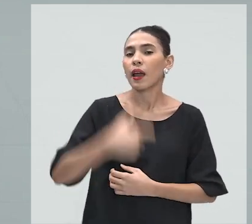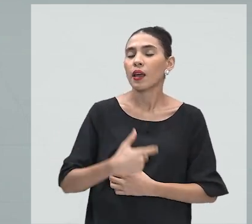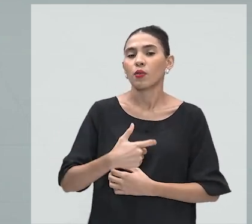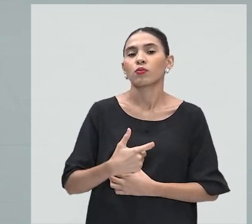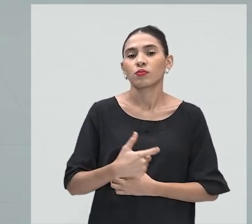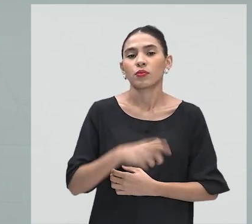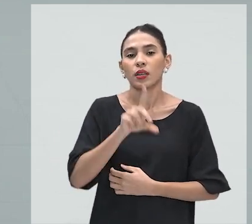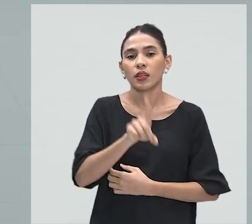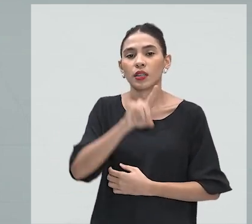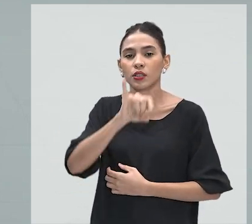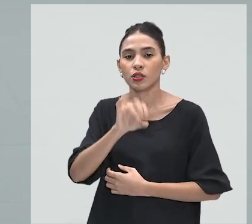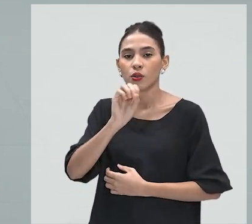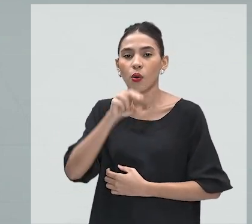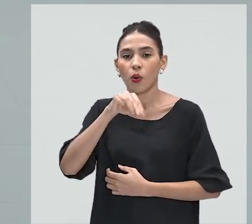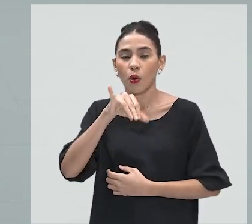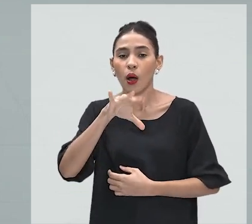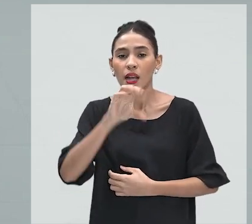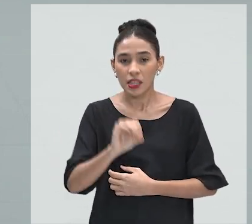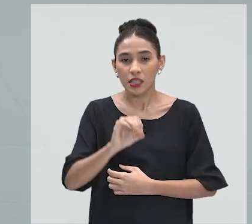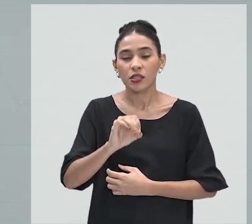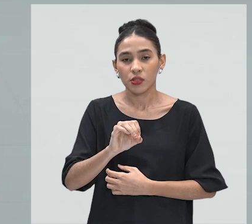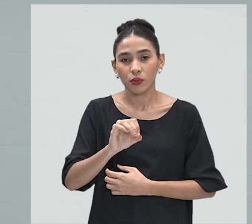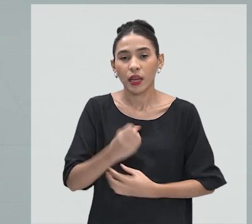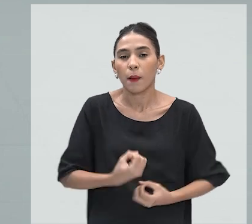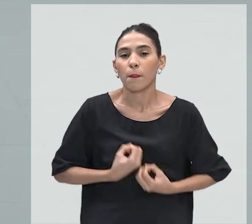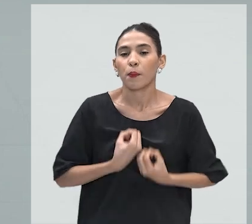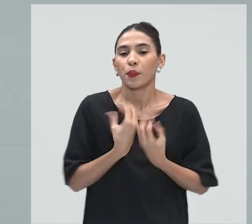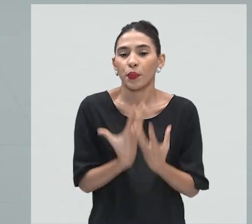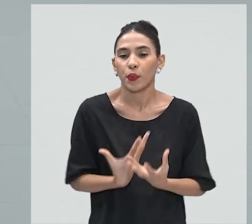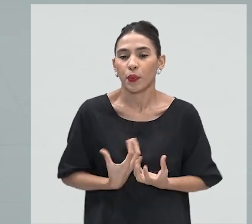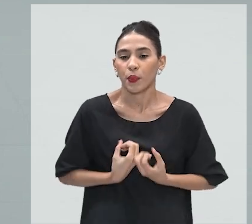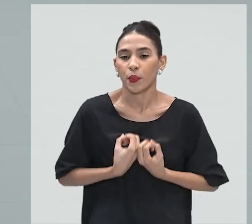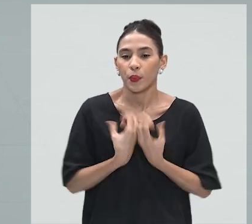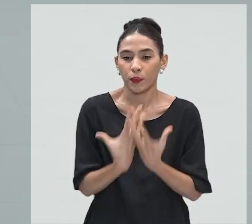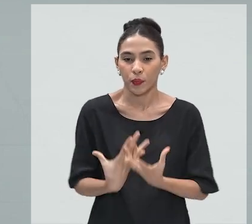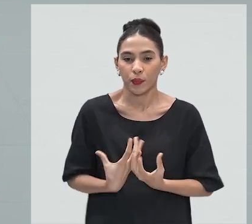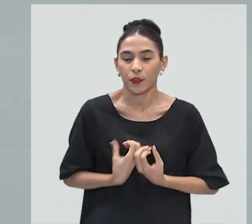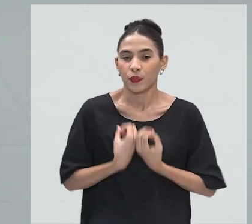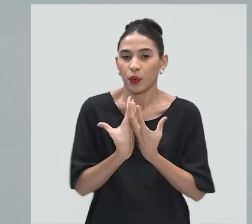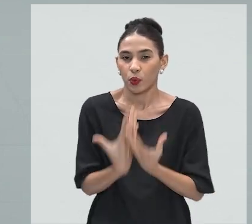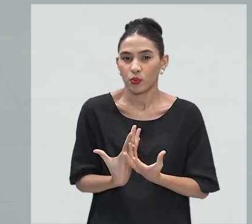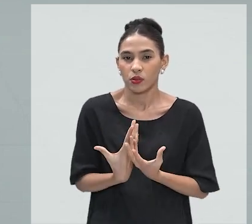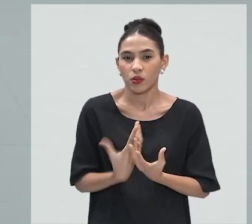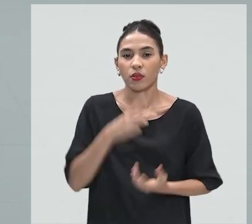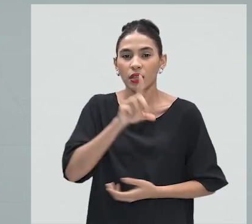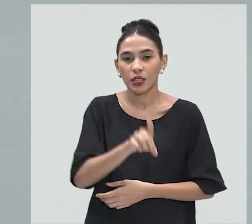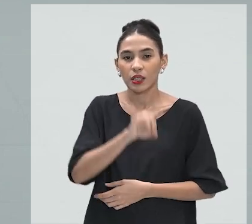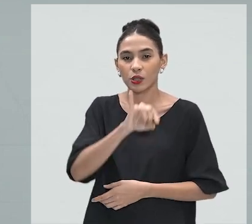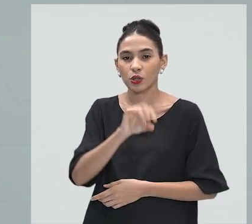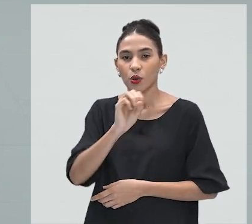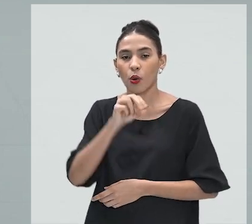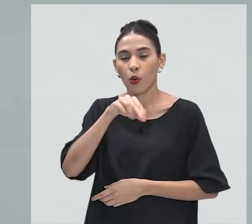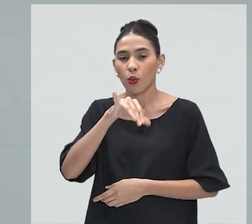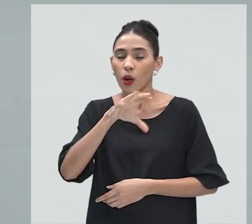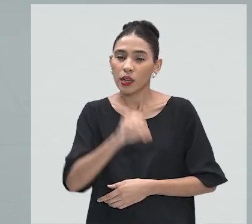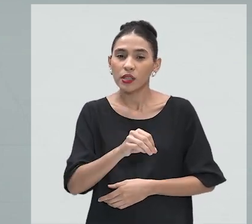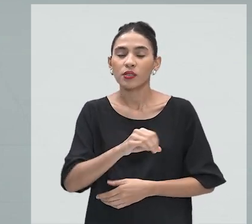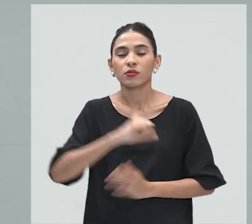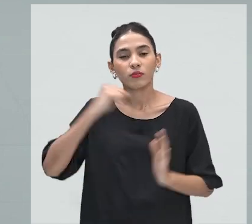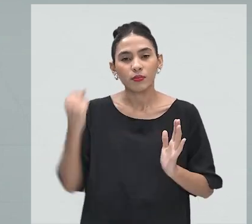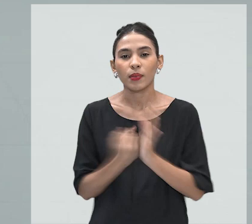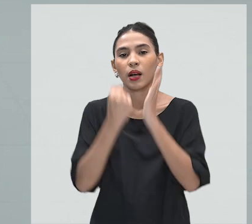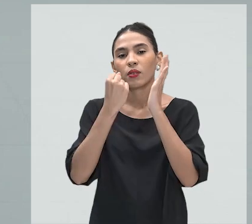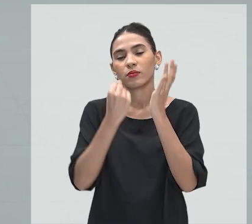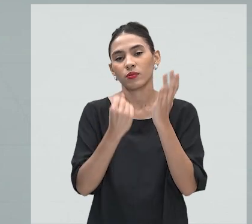que era o ator, colocou e encenou, ele encarnou aquele momento Dionísio. E a partir daí surgiu